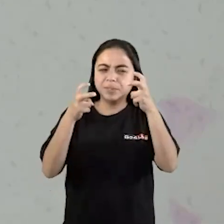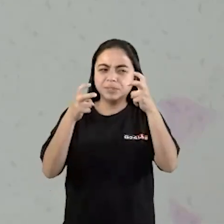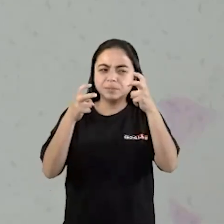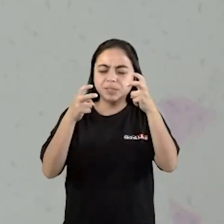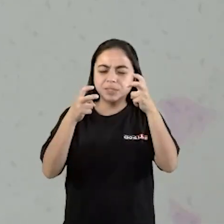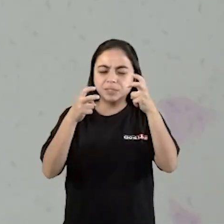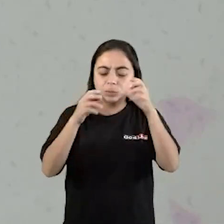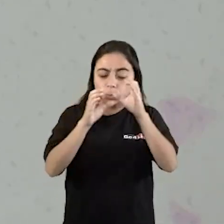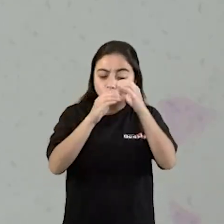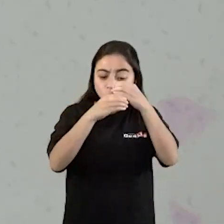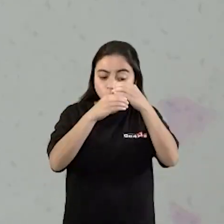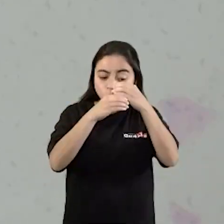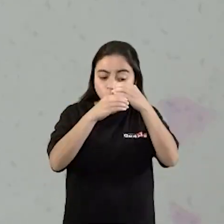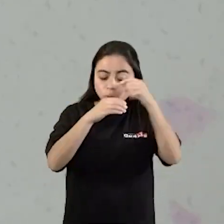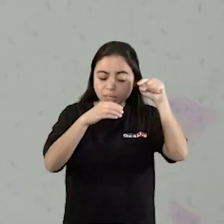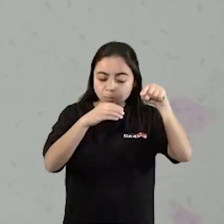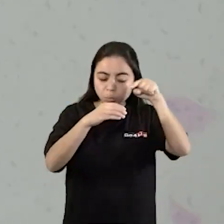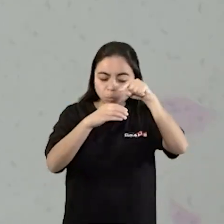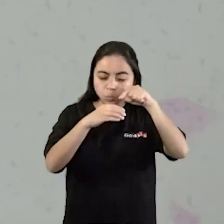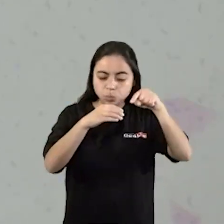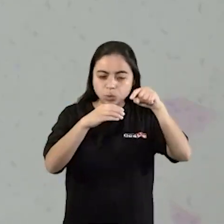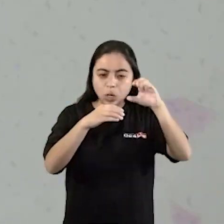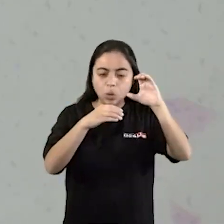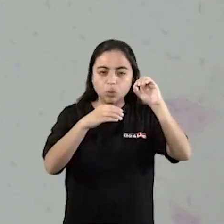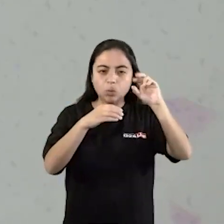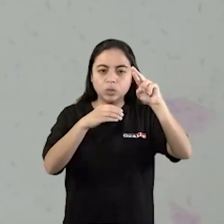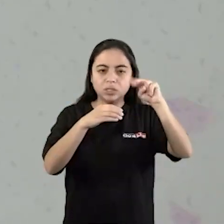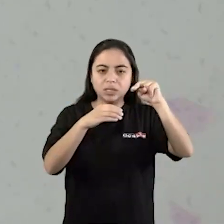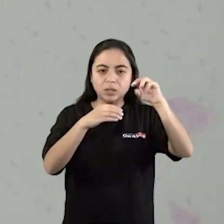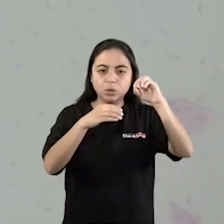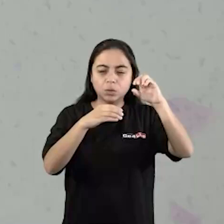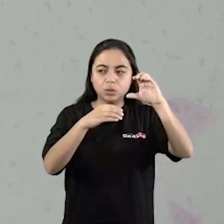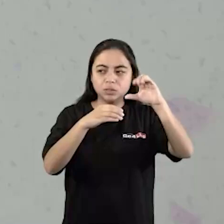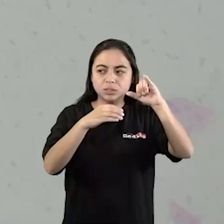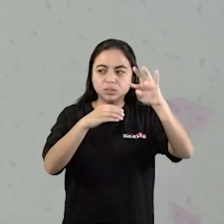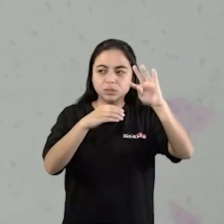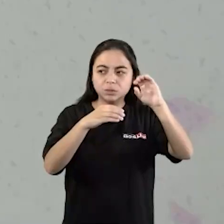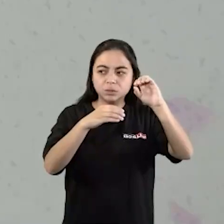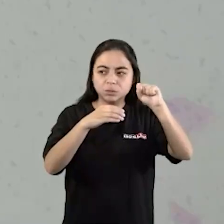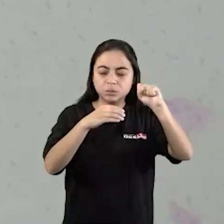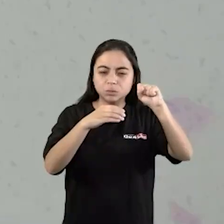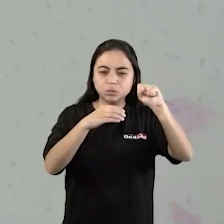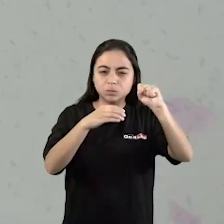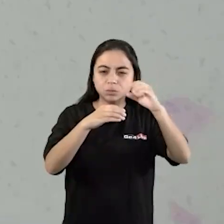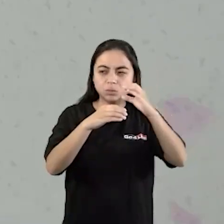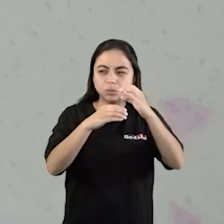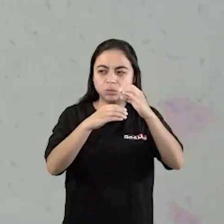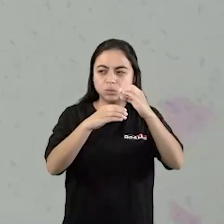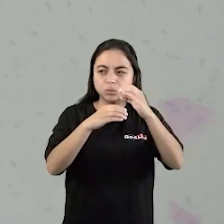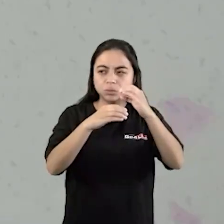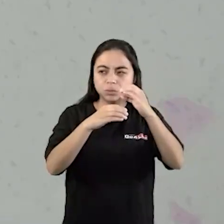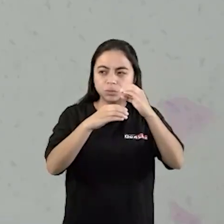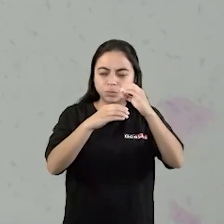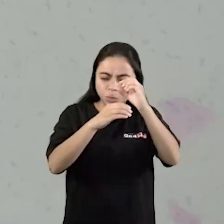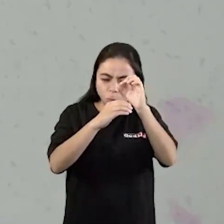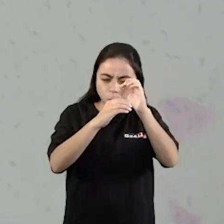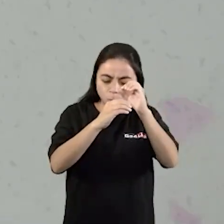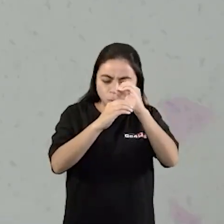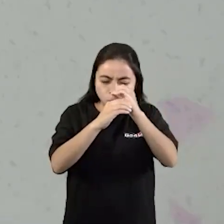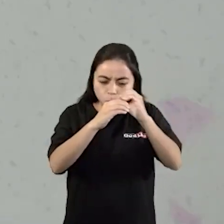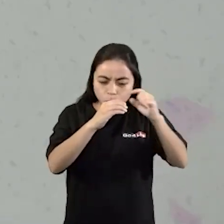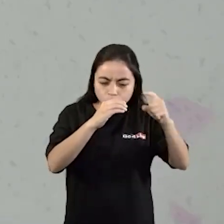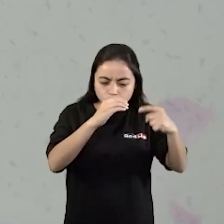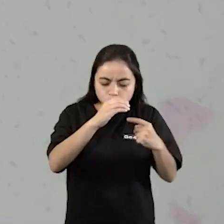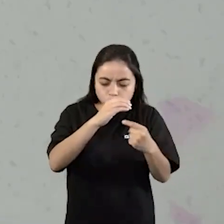essas estruturas, que são os corneócitos, né, de tons diferentes, com grânulos na sua superfície, alguns grânulos